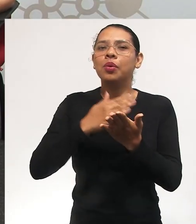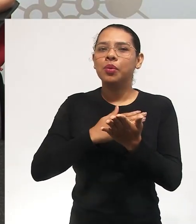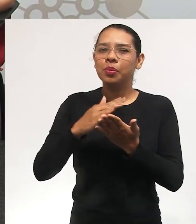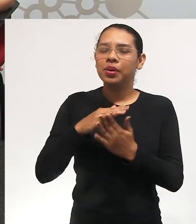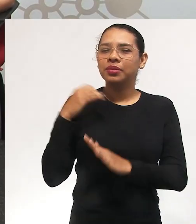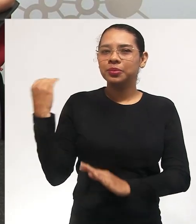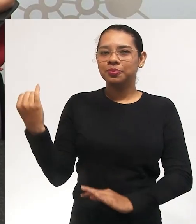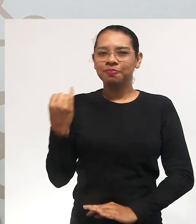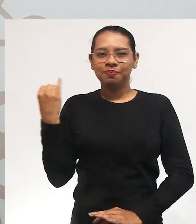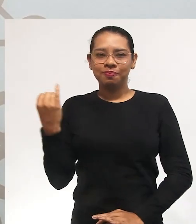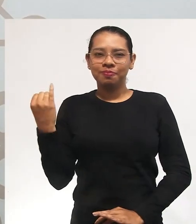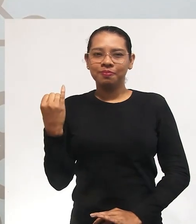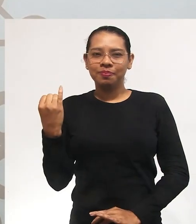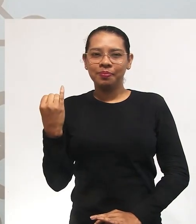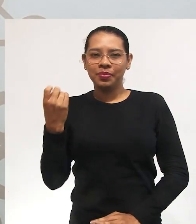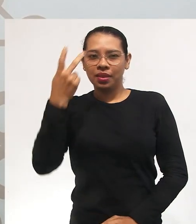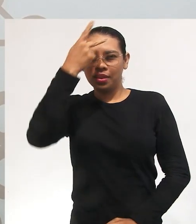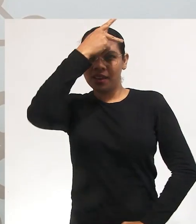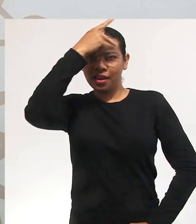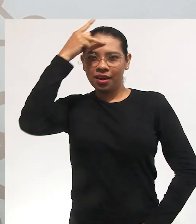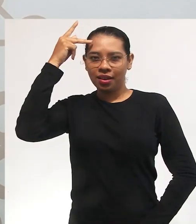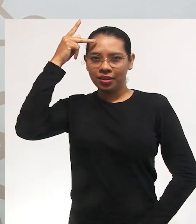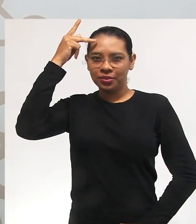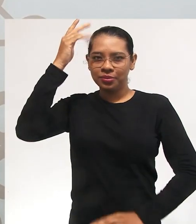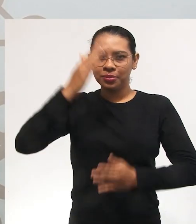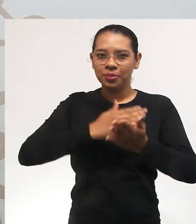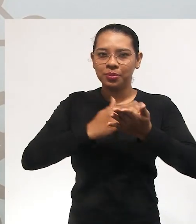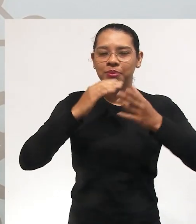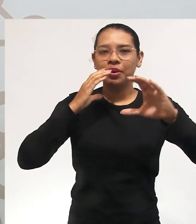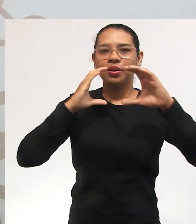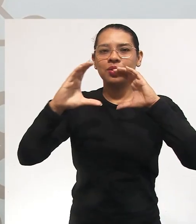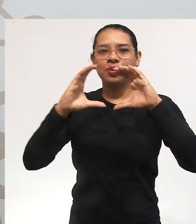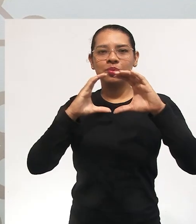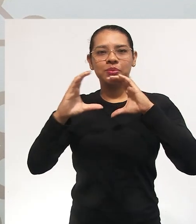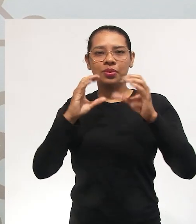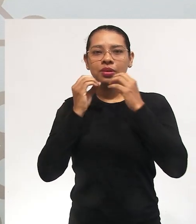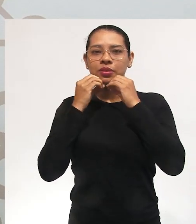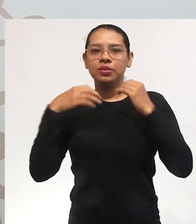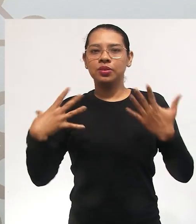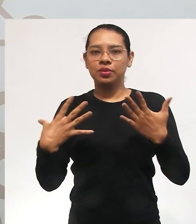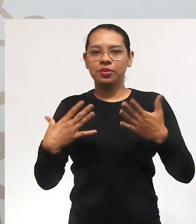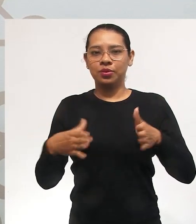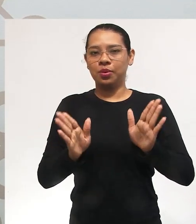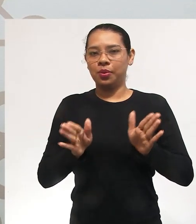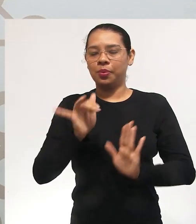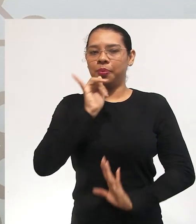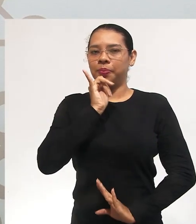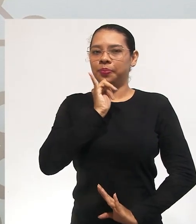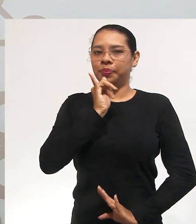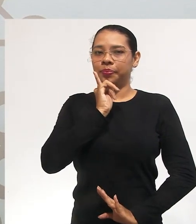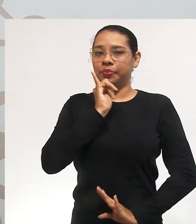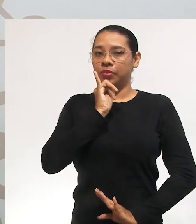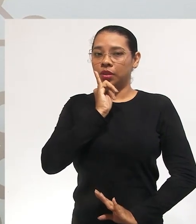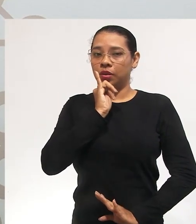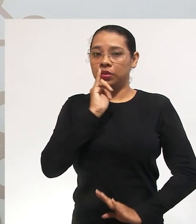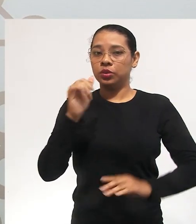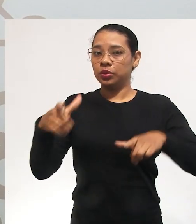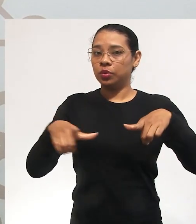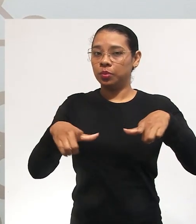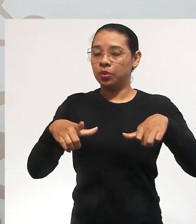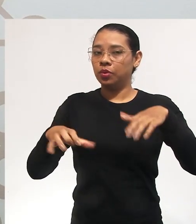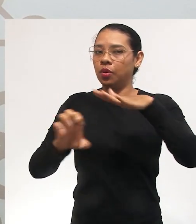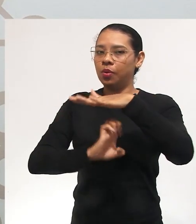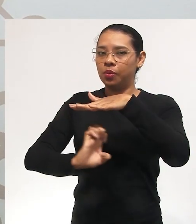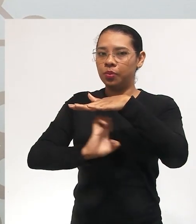né? A pessoa saber se expressar, saber se comunicar, em vários contextos. Eu estou falando aqui de uma entrevista de emprego, mas se você não sabe